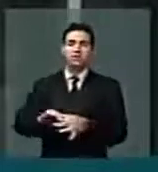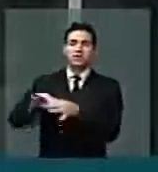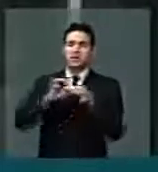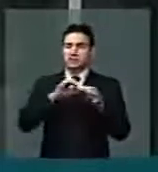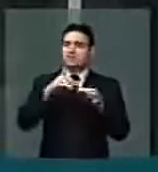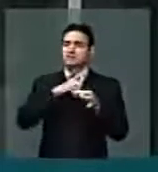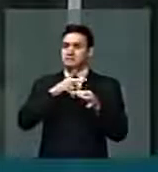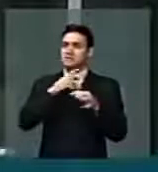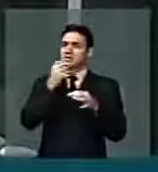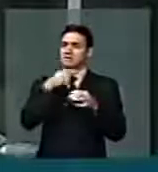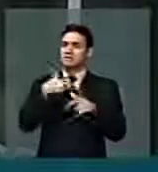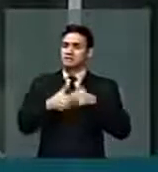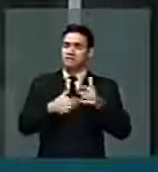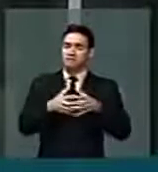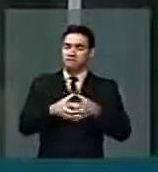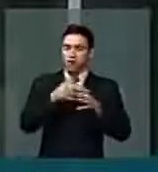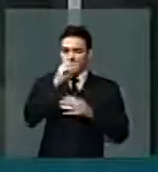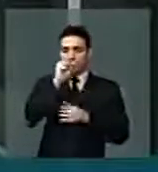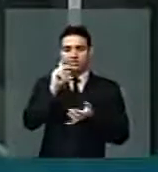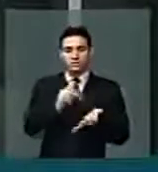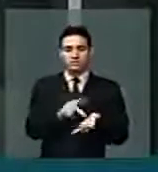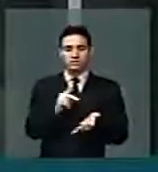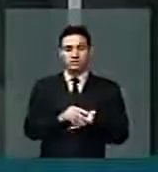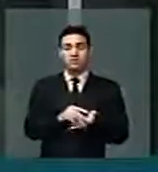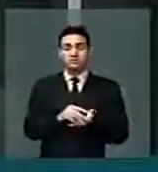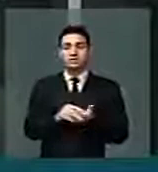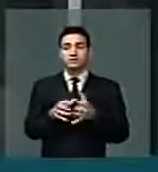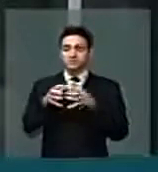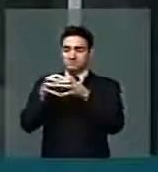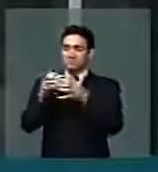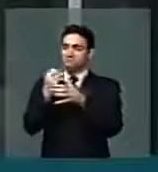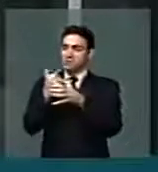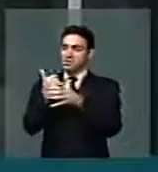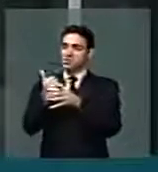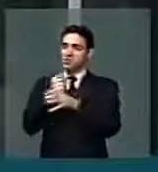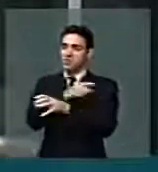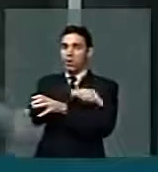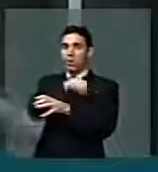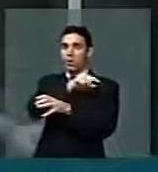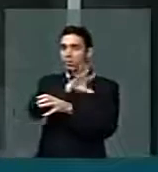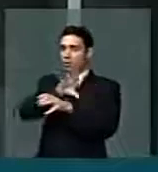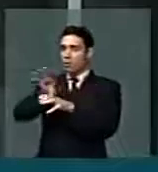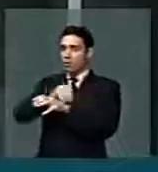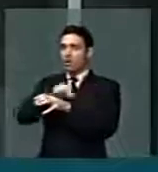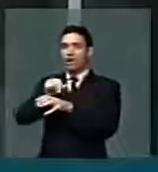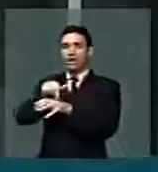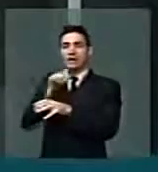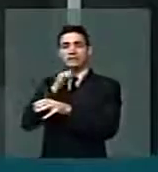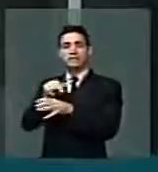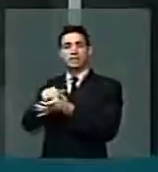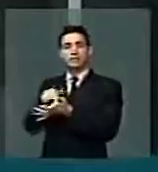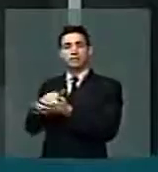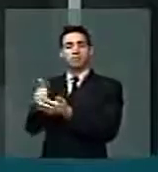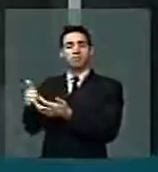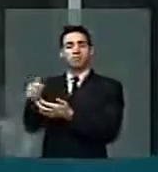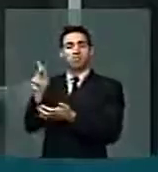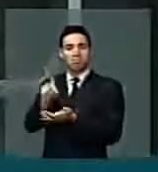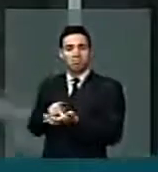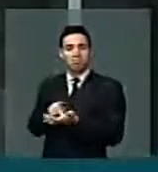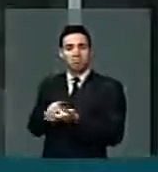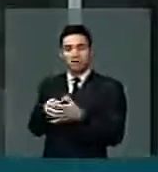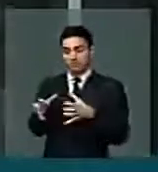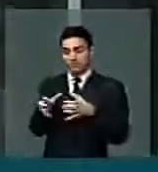determinada, que também teve exemplo, deu exemplo aqui, esses 2 anos, momento nenhum, nenhum membro da nossa